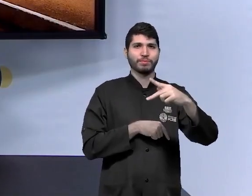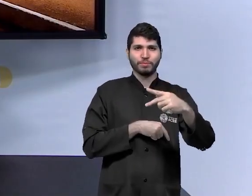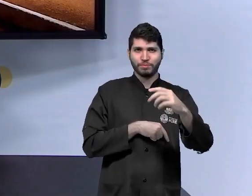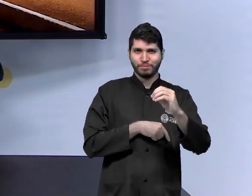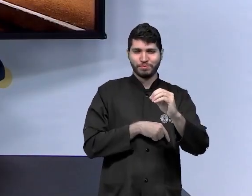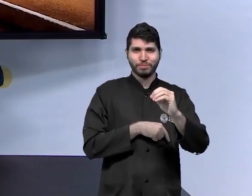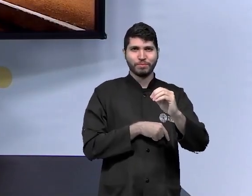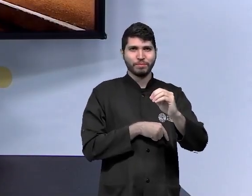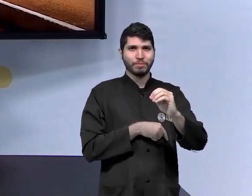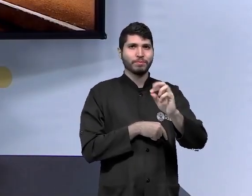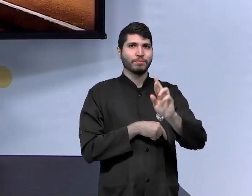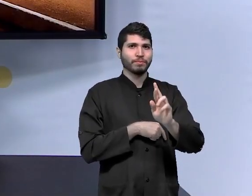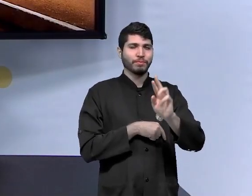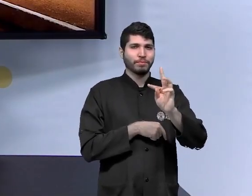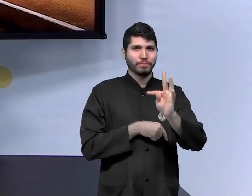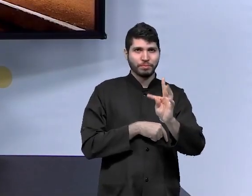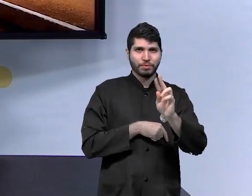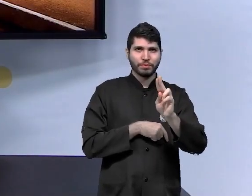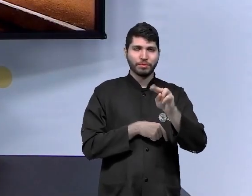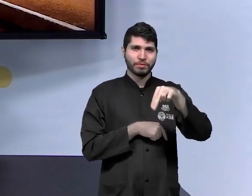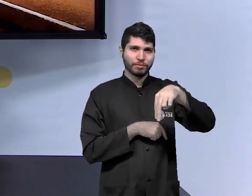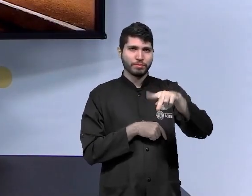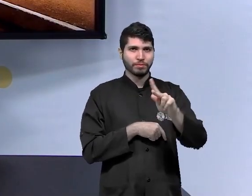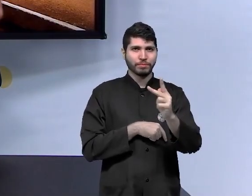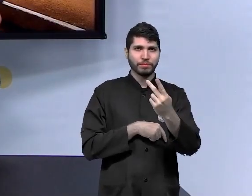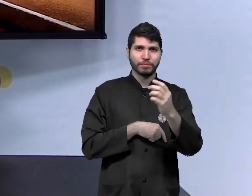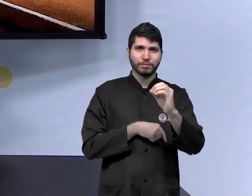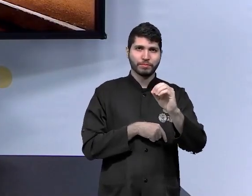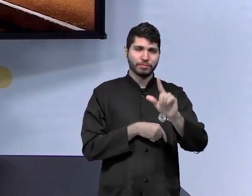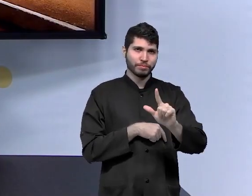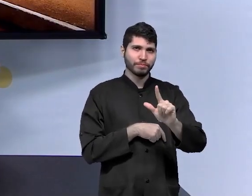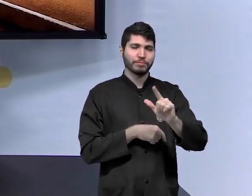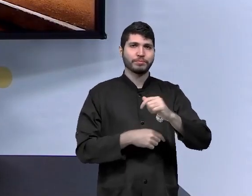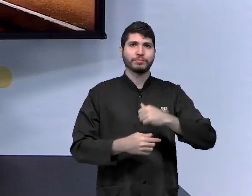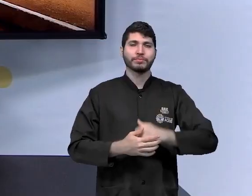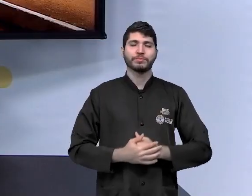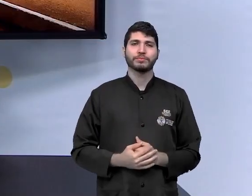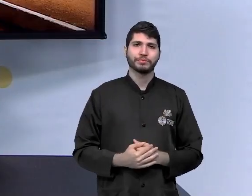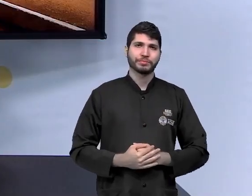bem dinâmico, bem fluente, mas quando nós vamos conversar com eles